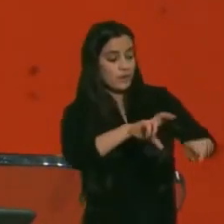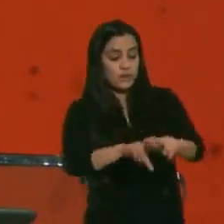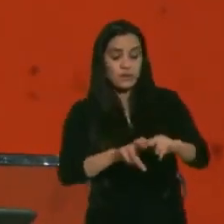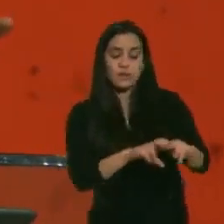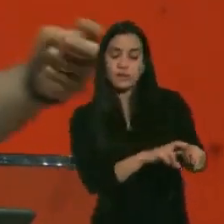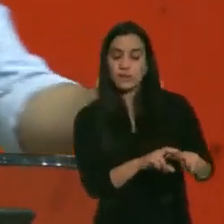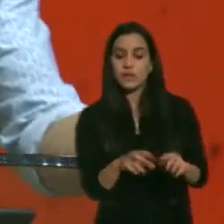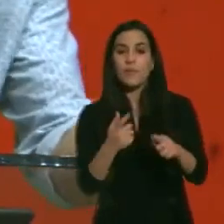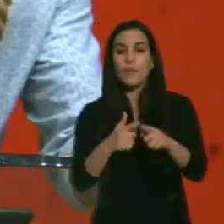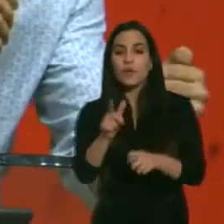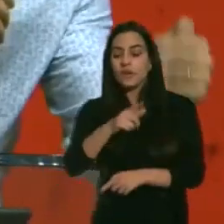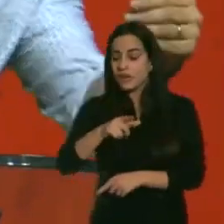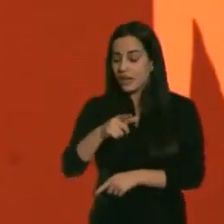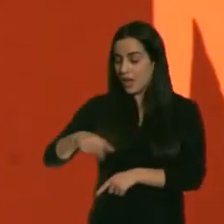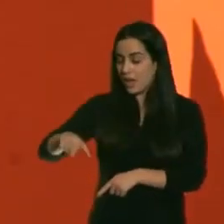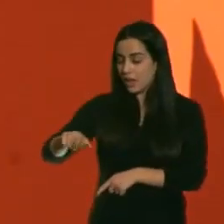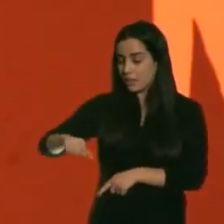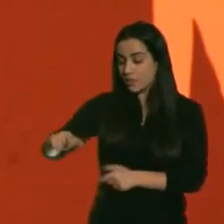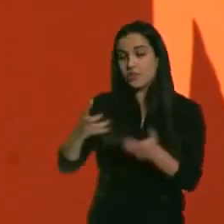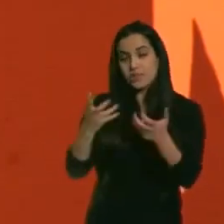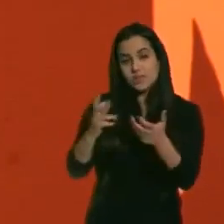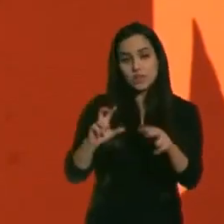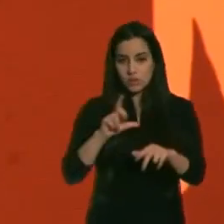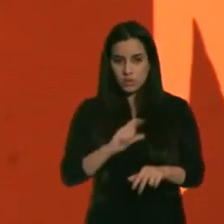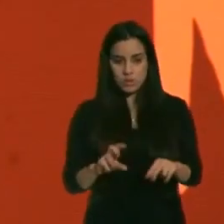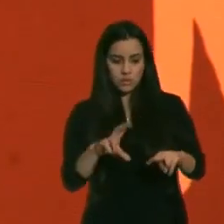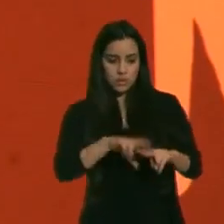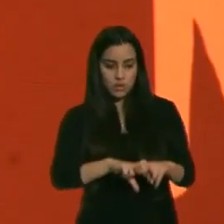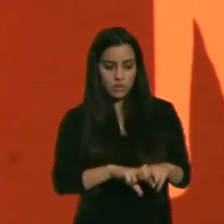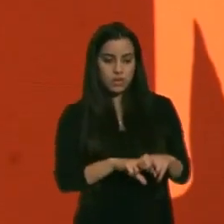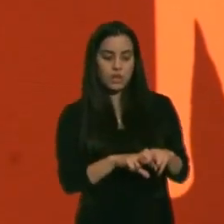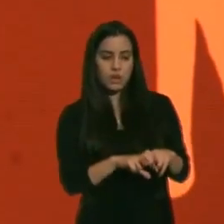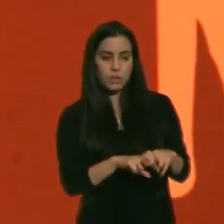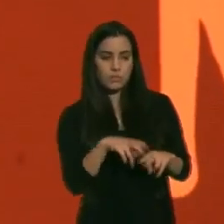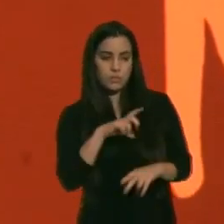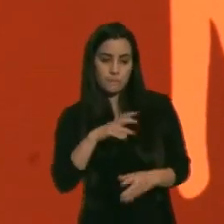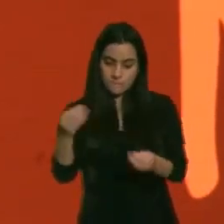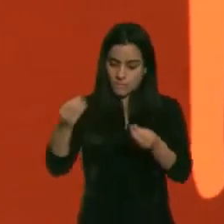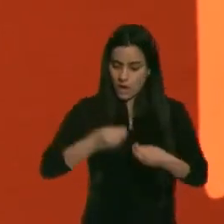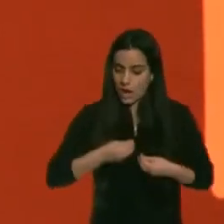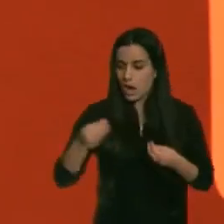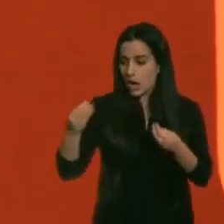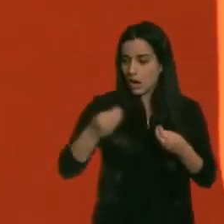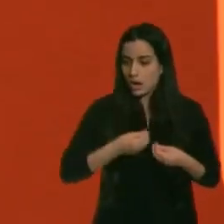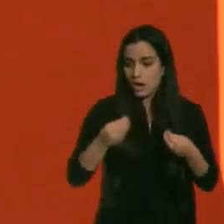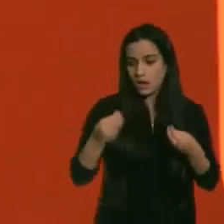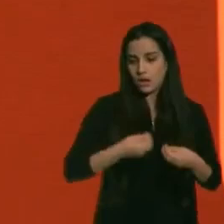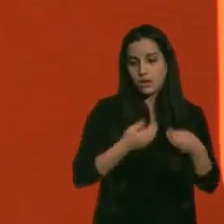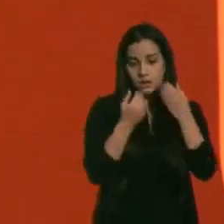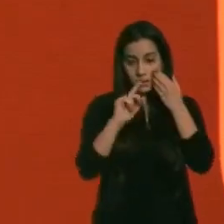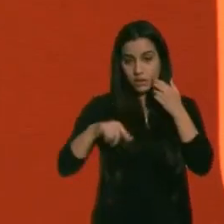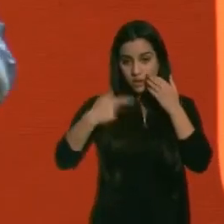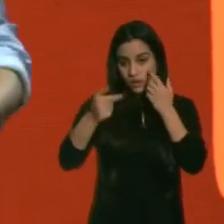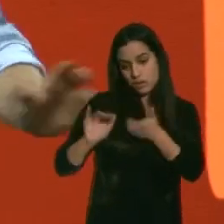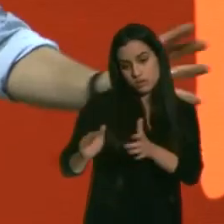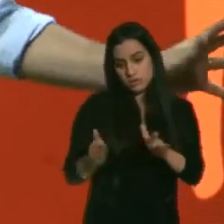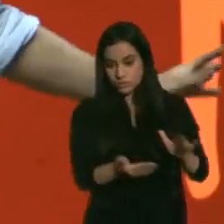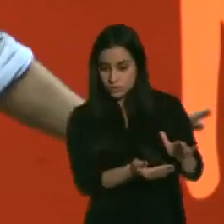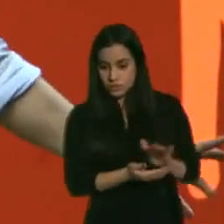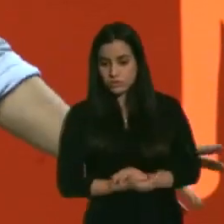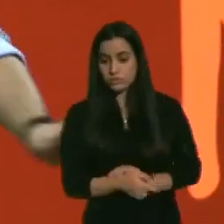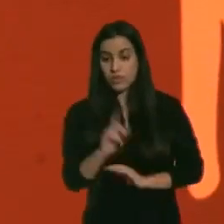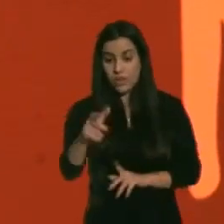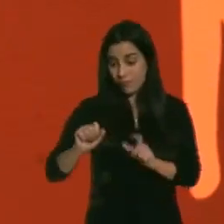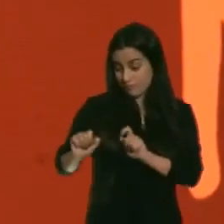porque elas queriam tomar seu lugar para receber a provisão, o alimento, que depois ia ser dividida. Era